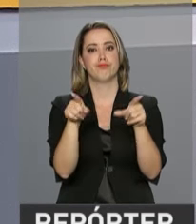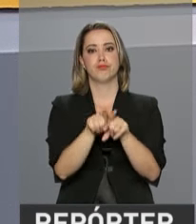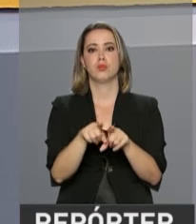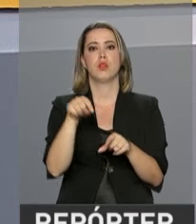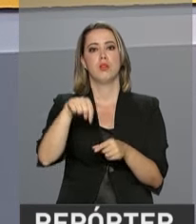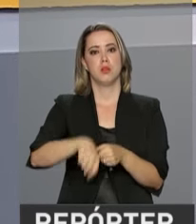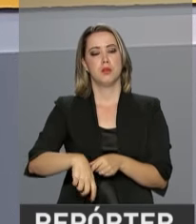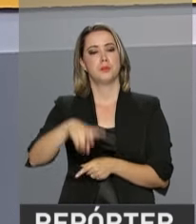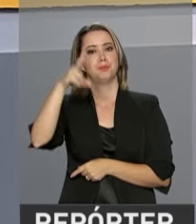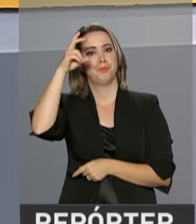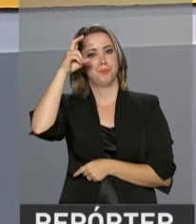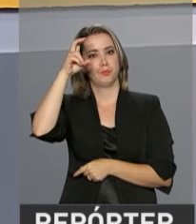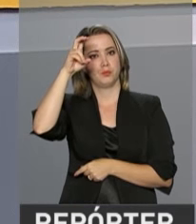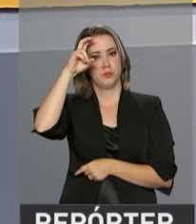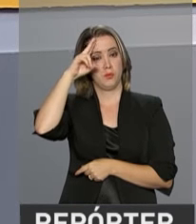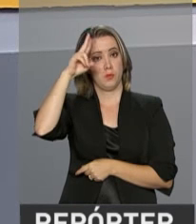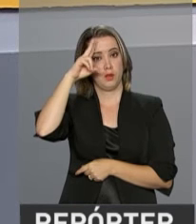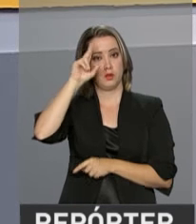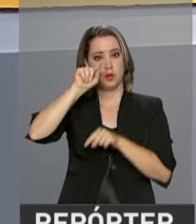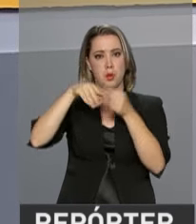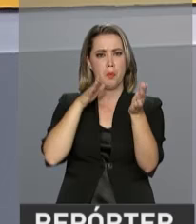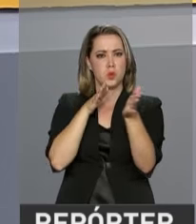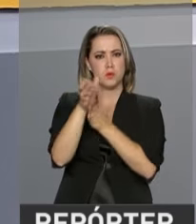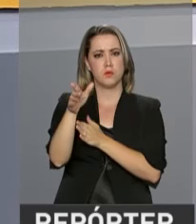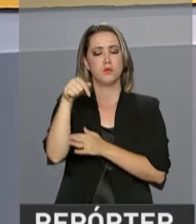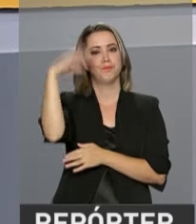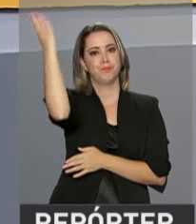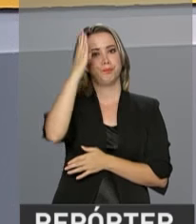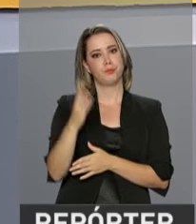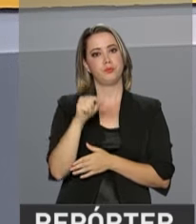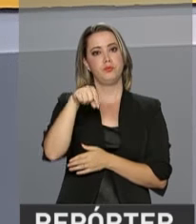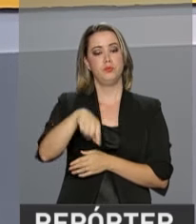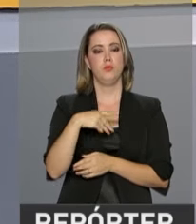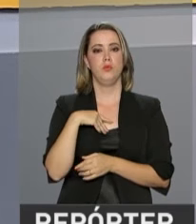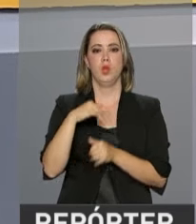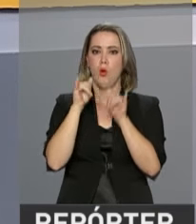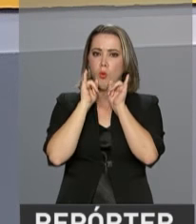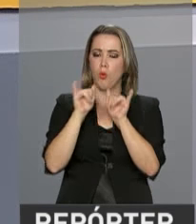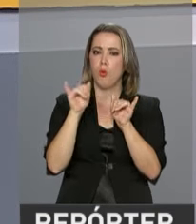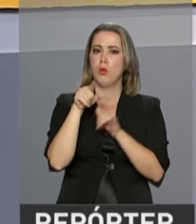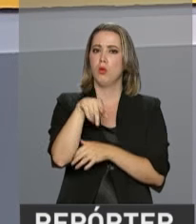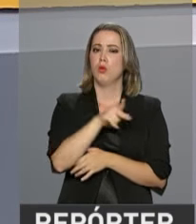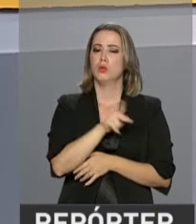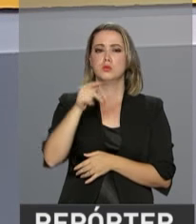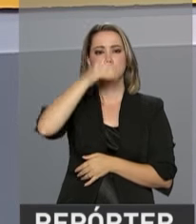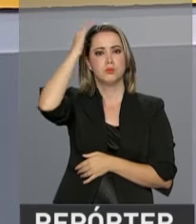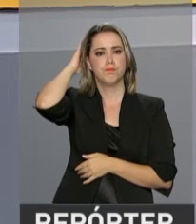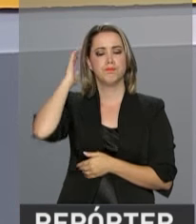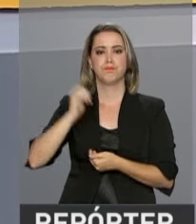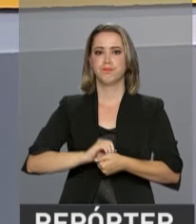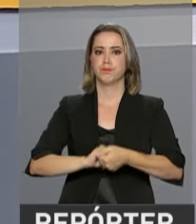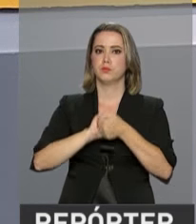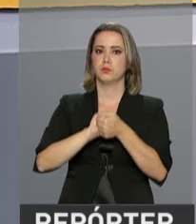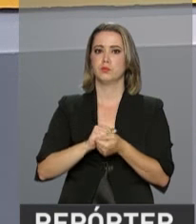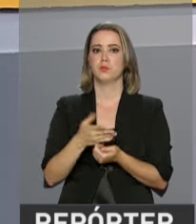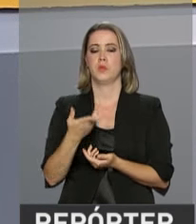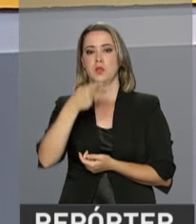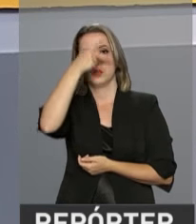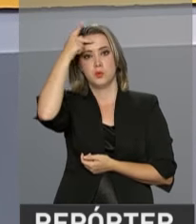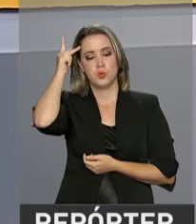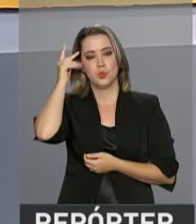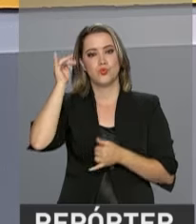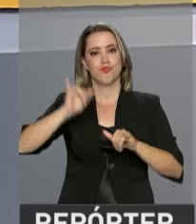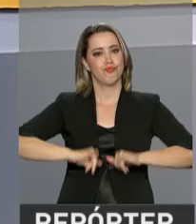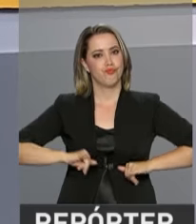e em seguida teria fugido para o brasil ainda em nota o presidente temer presta solidariedade às vítimas